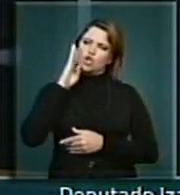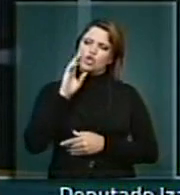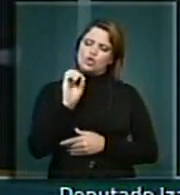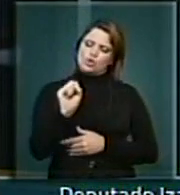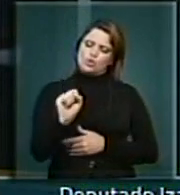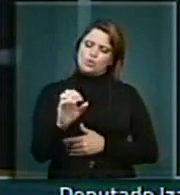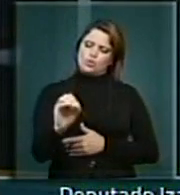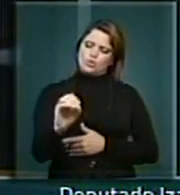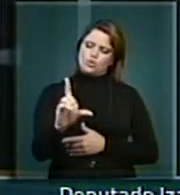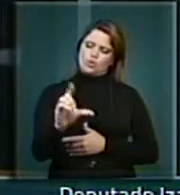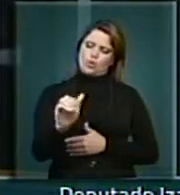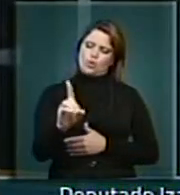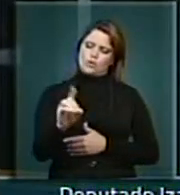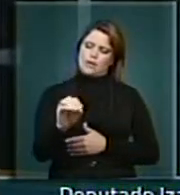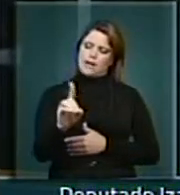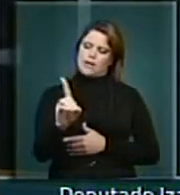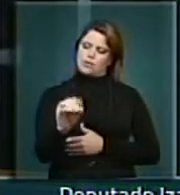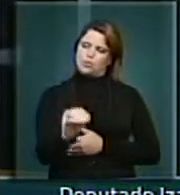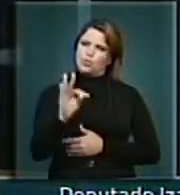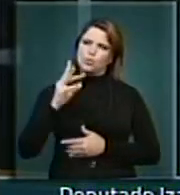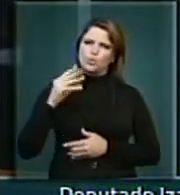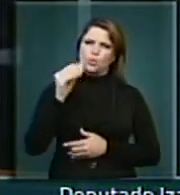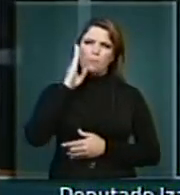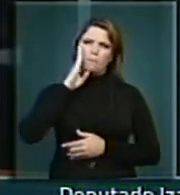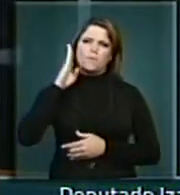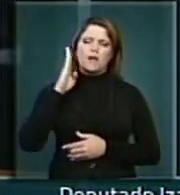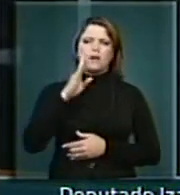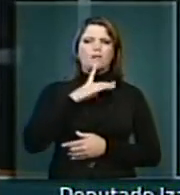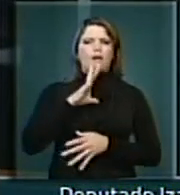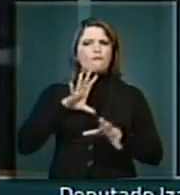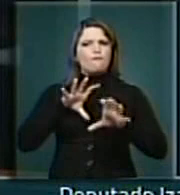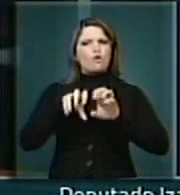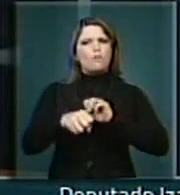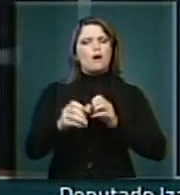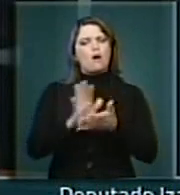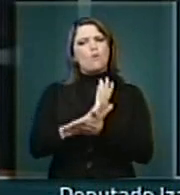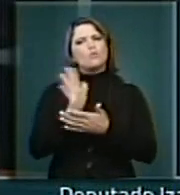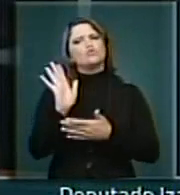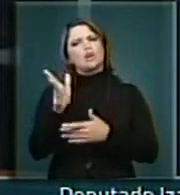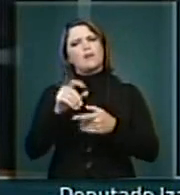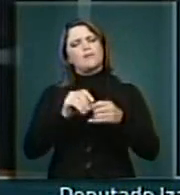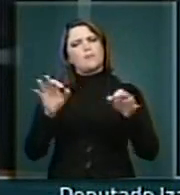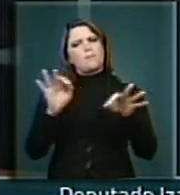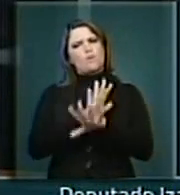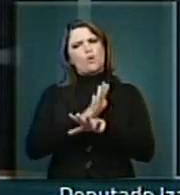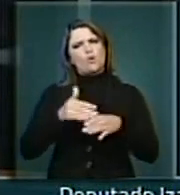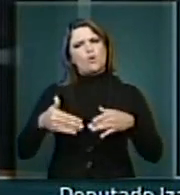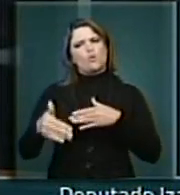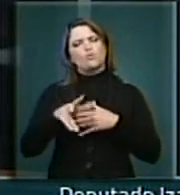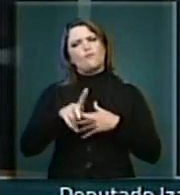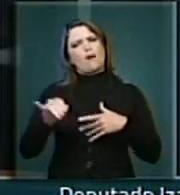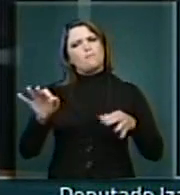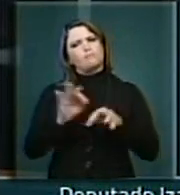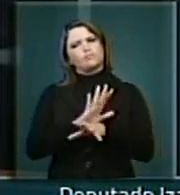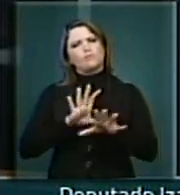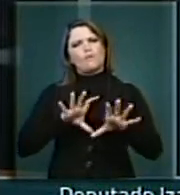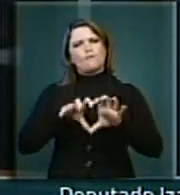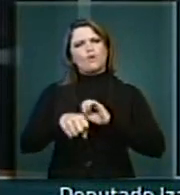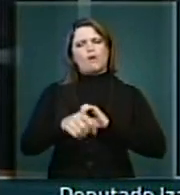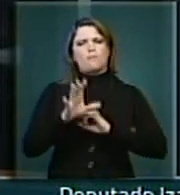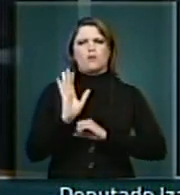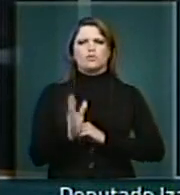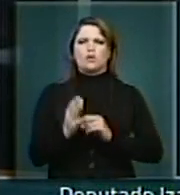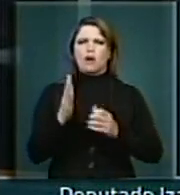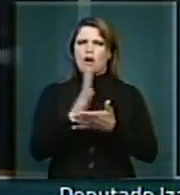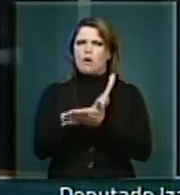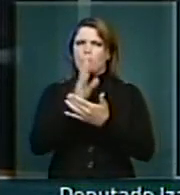soldados, todos os militares têm, alguns ainda estão fazendo e concluindo já, mas curso superior.